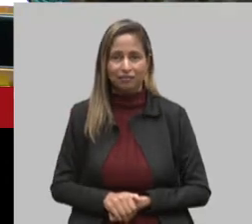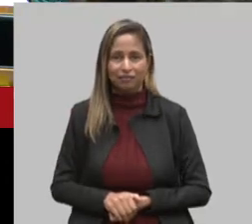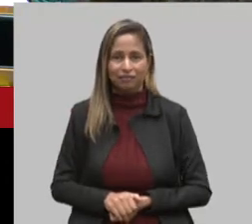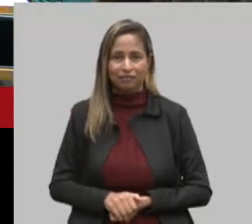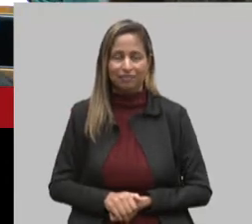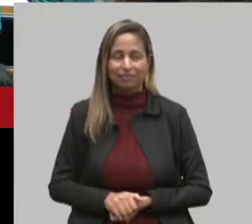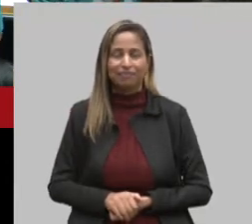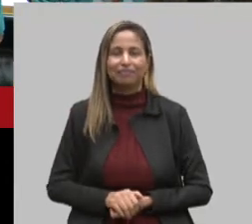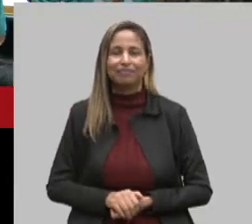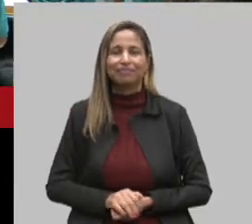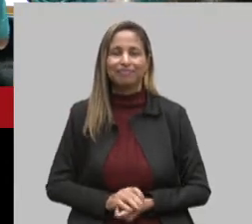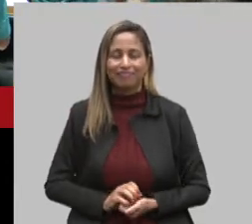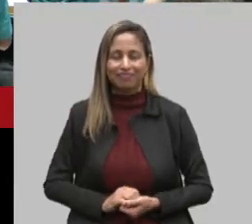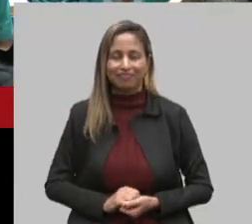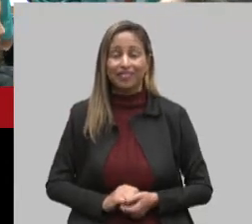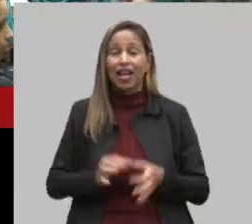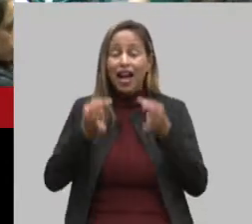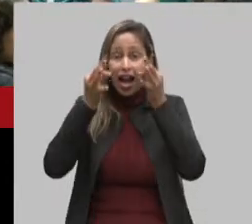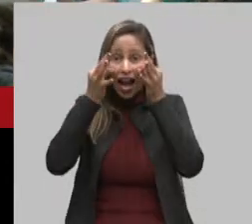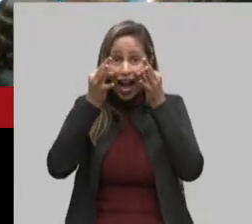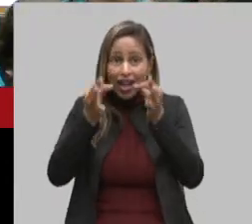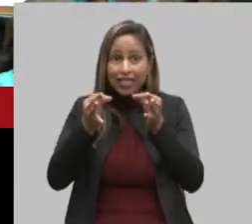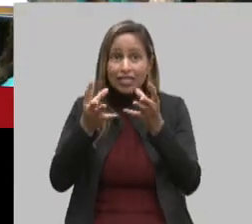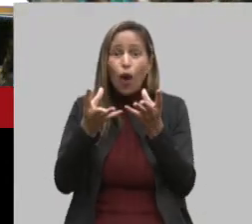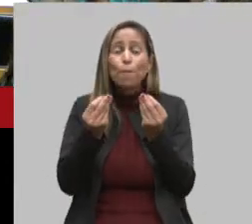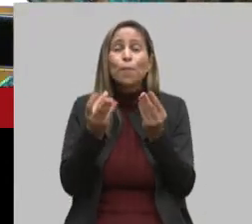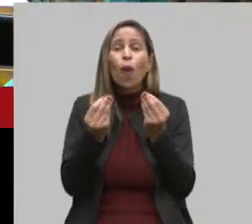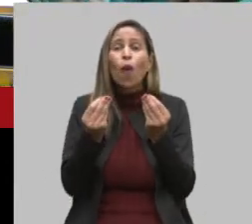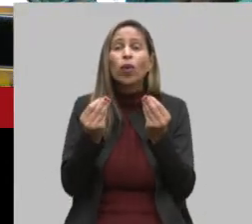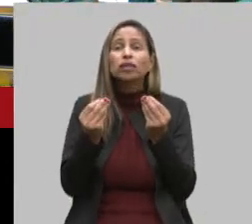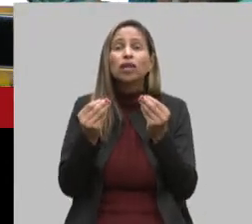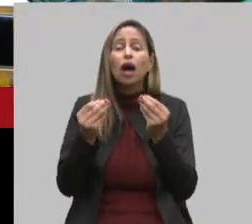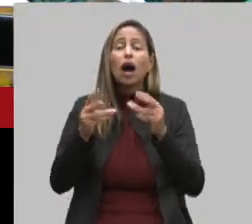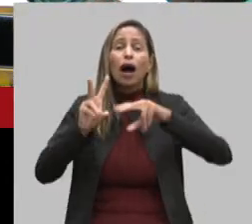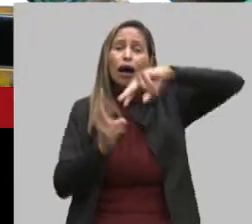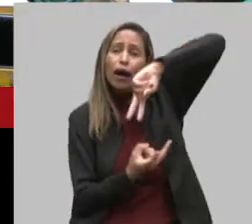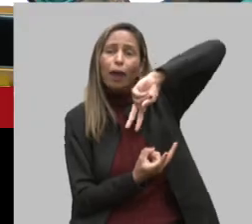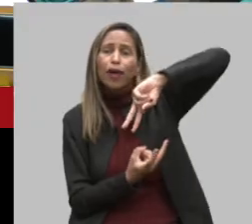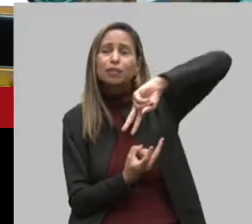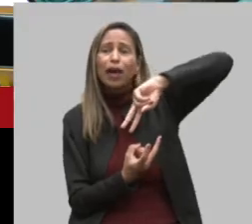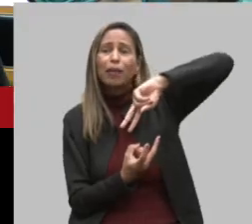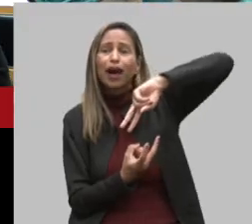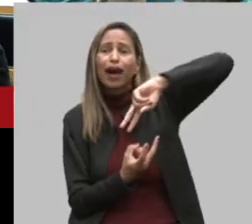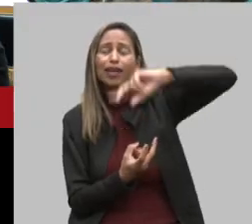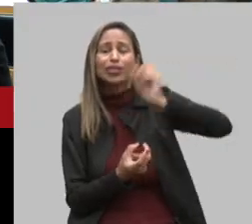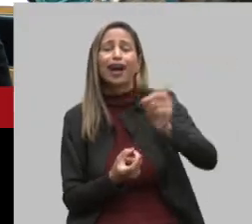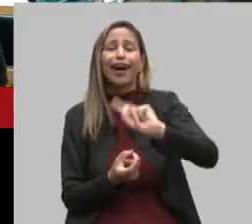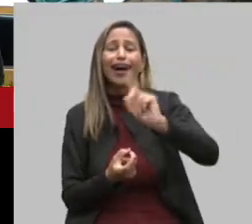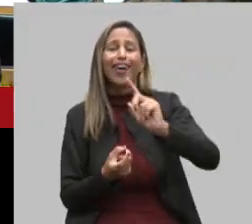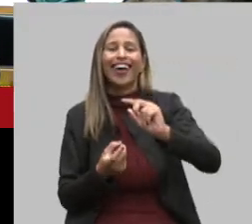favor atenção tem muita gente com a de cabeça para baixo pra atenção também